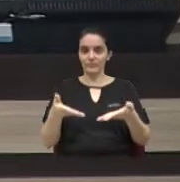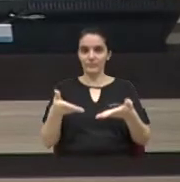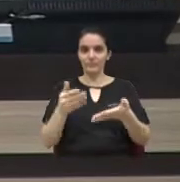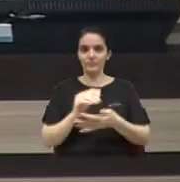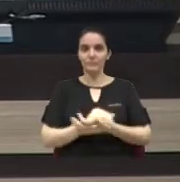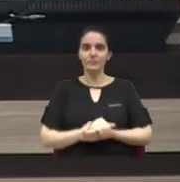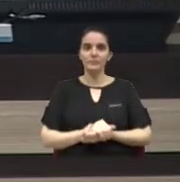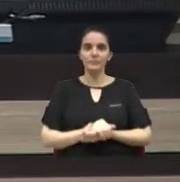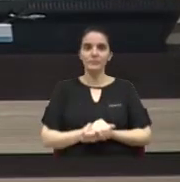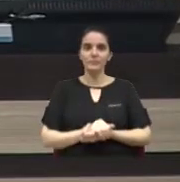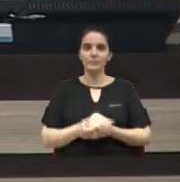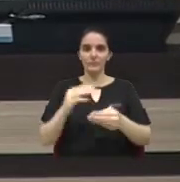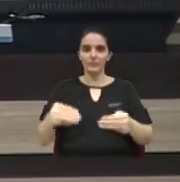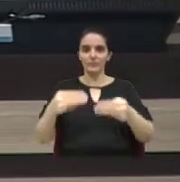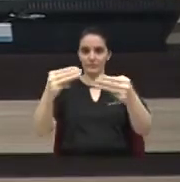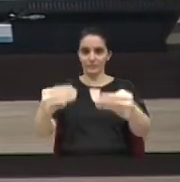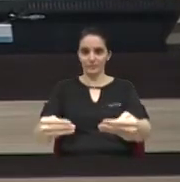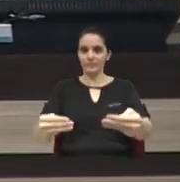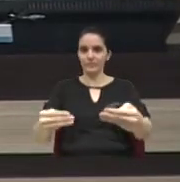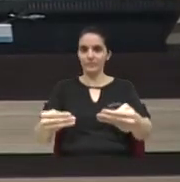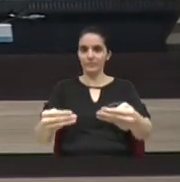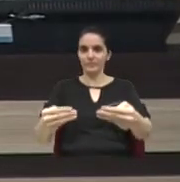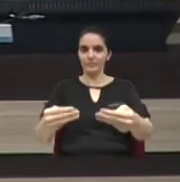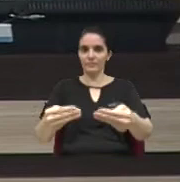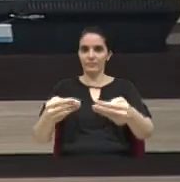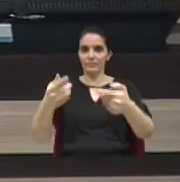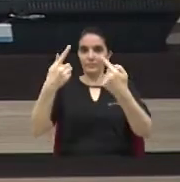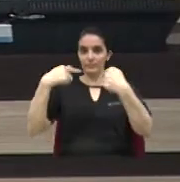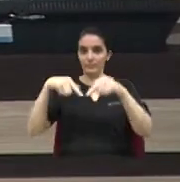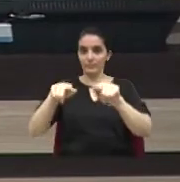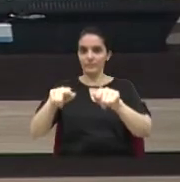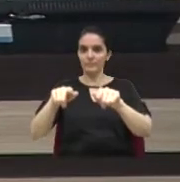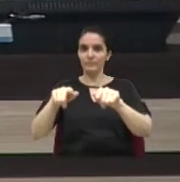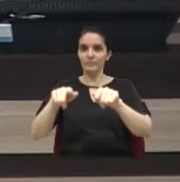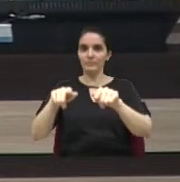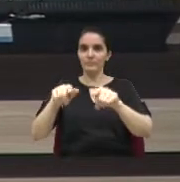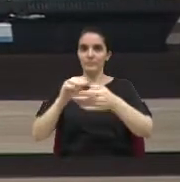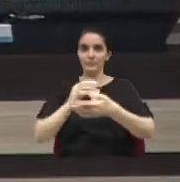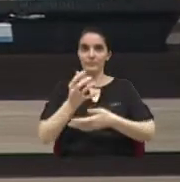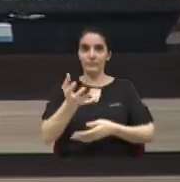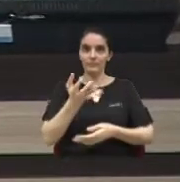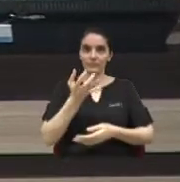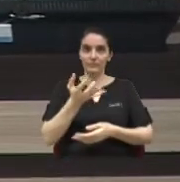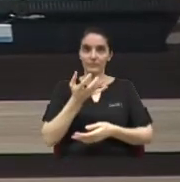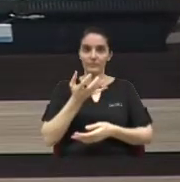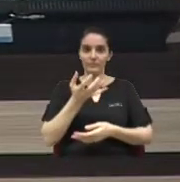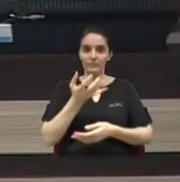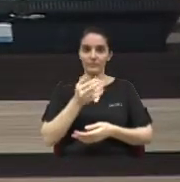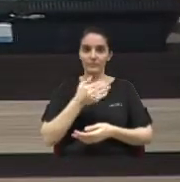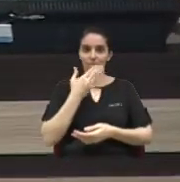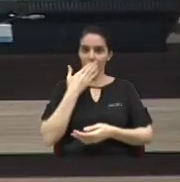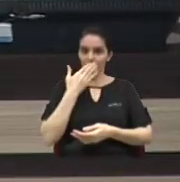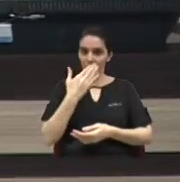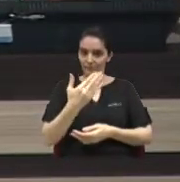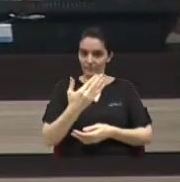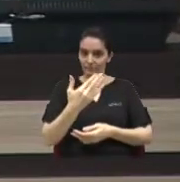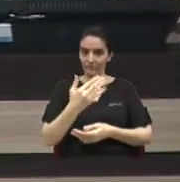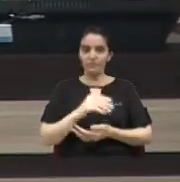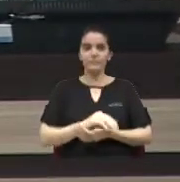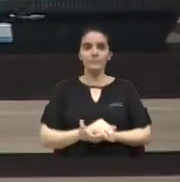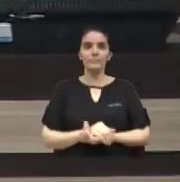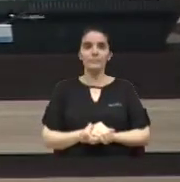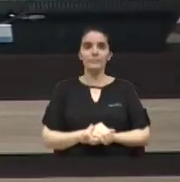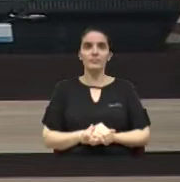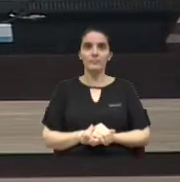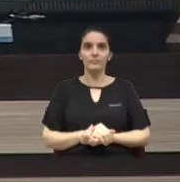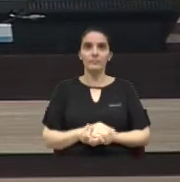partiremos para a moção de apelo, e eu gostaria de chamar a atenção dos senhores vereadores que